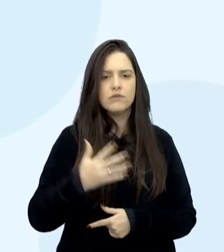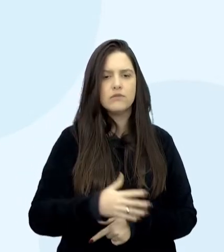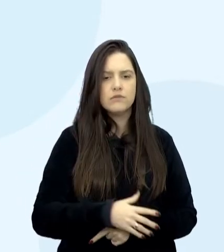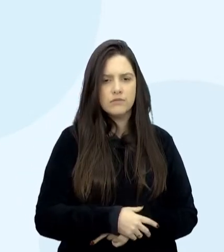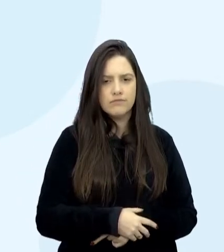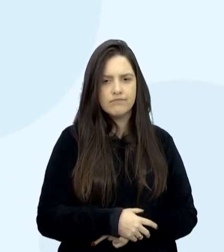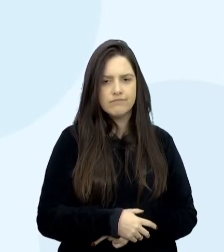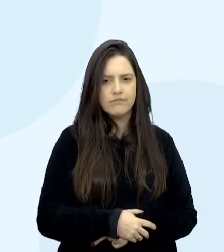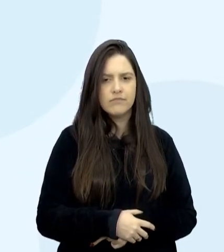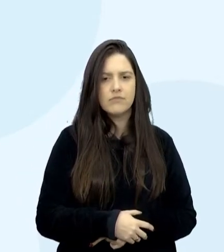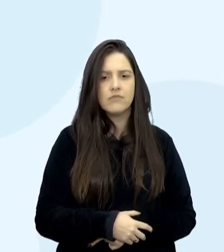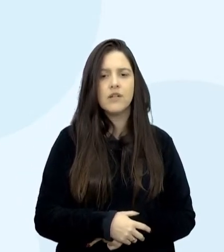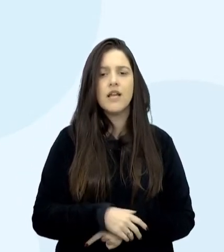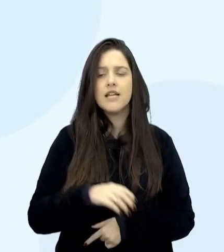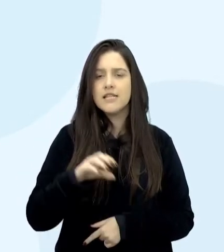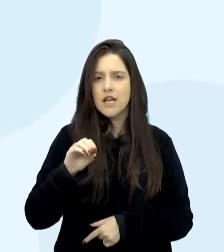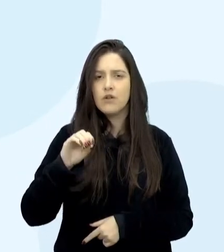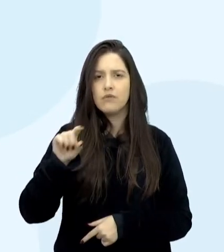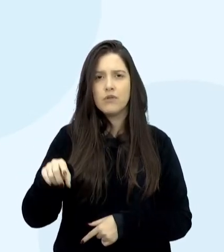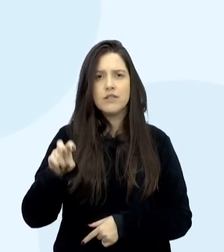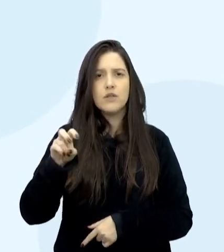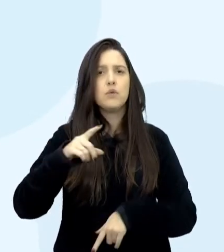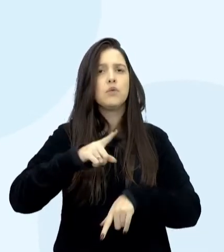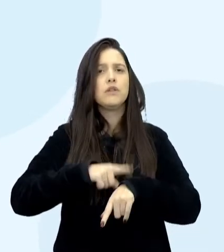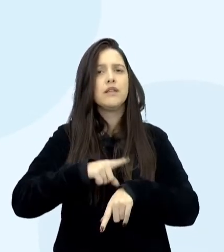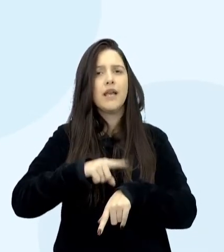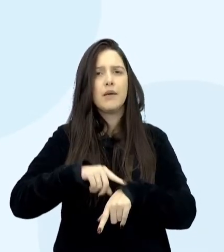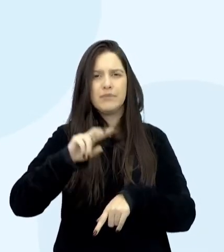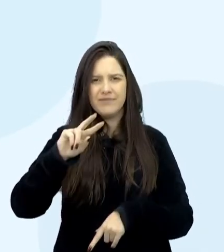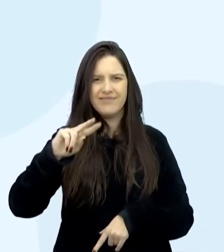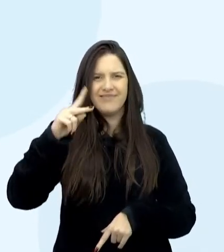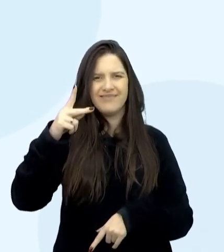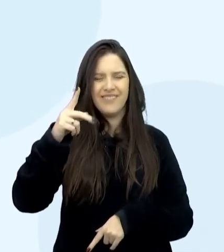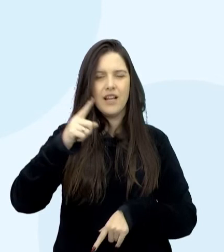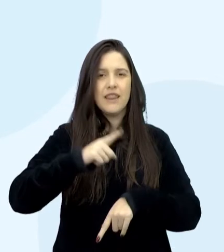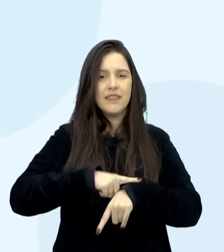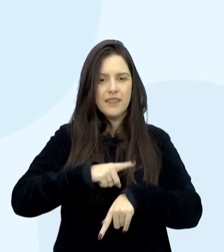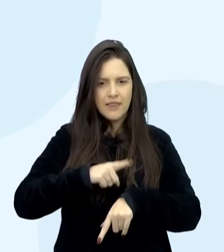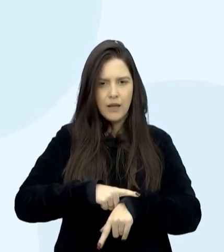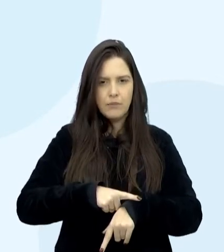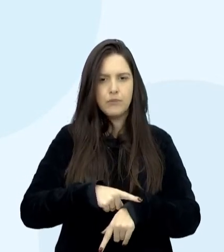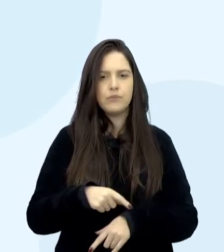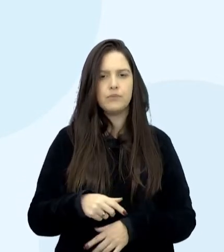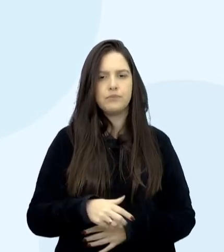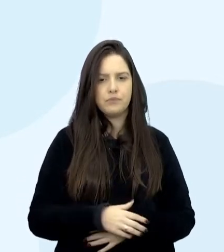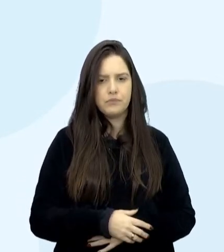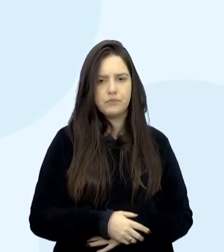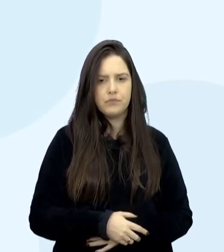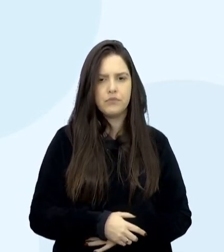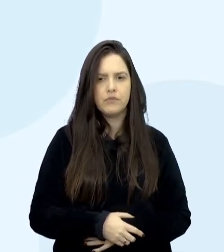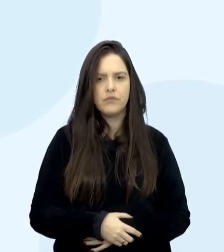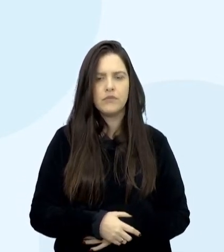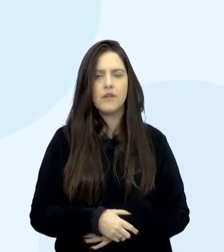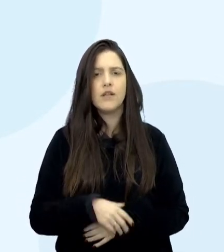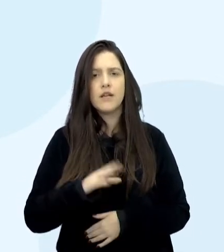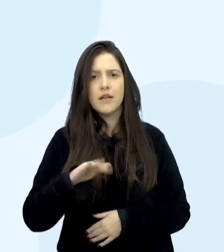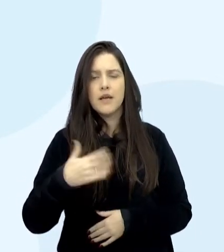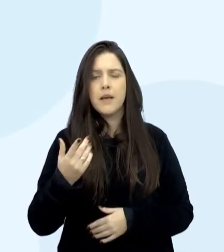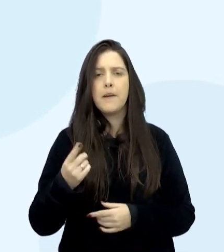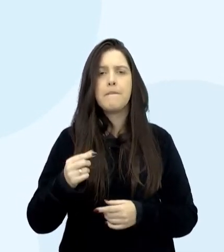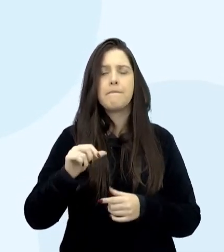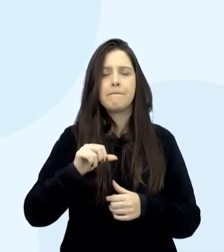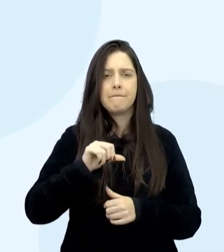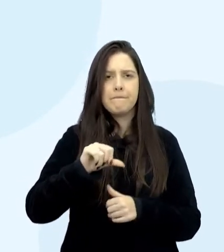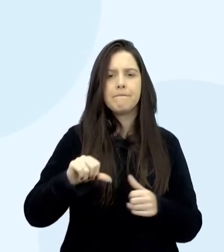mandando aqui. Se passar, por exemplo, 5 unidades de tempo, esse expoente vai ser 5. Se passar 10 unidades de